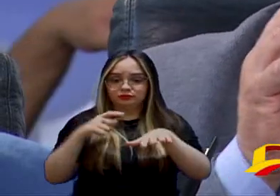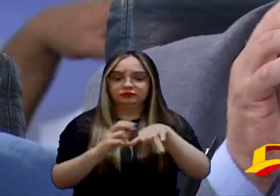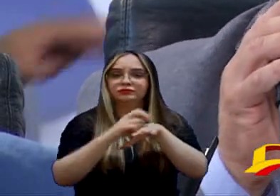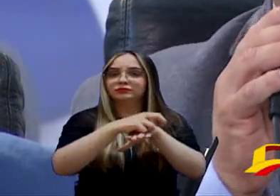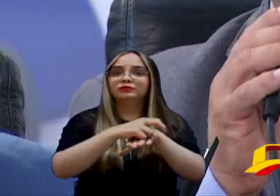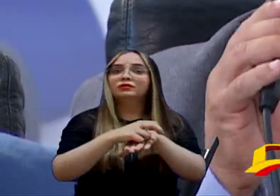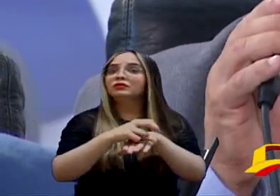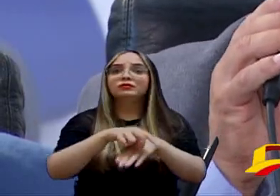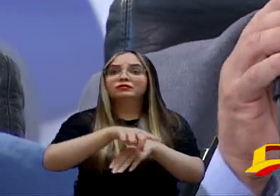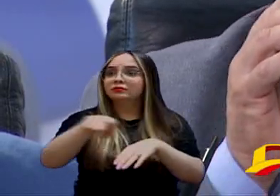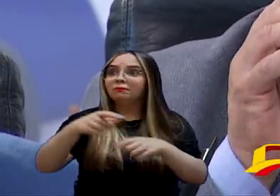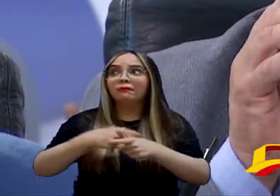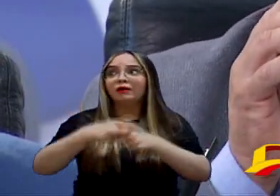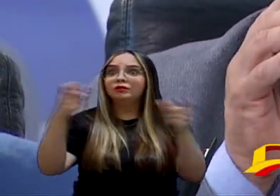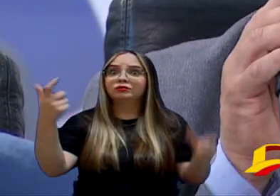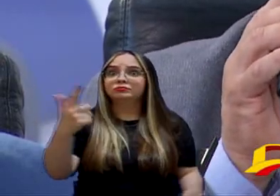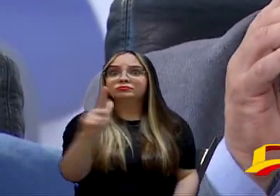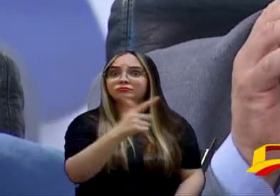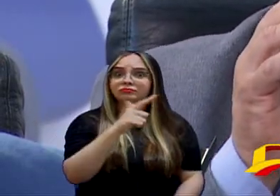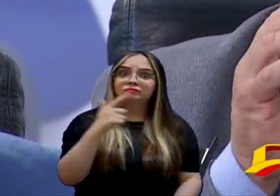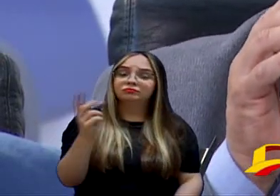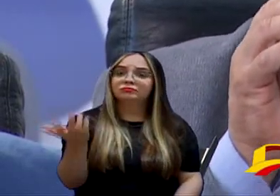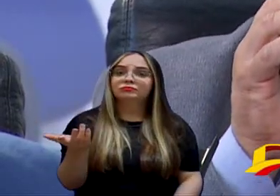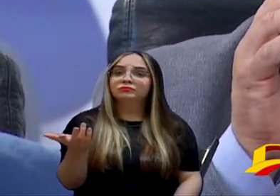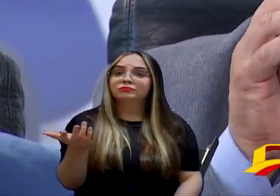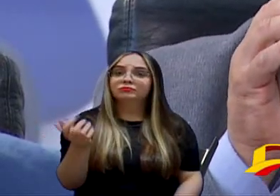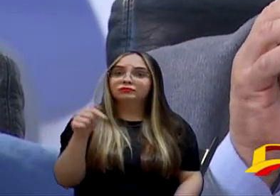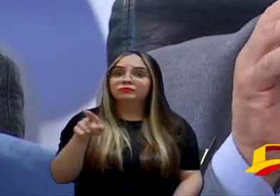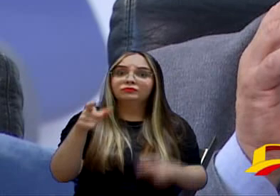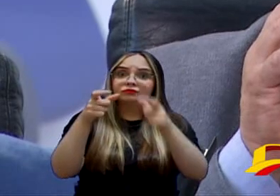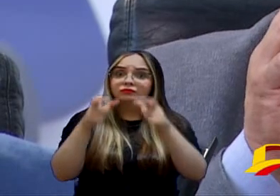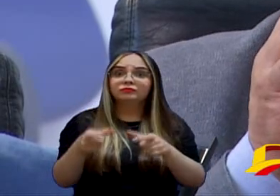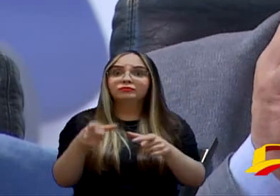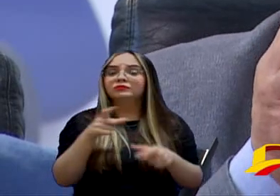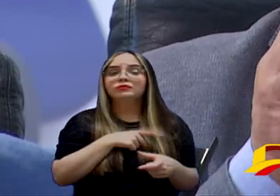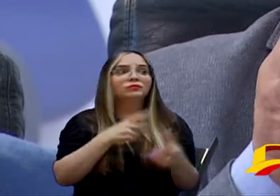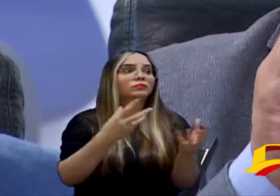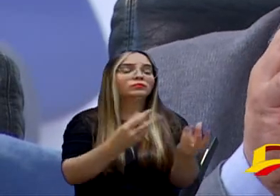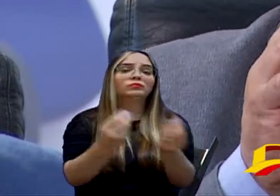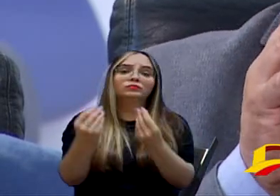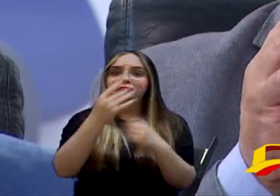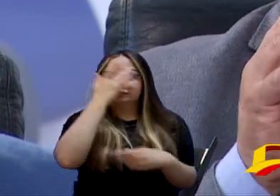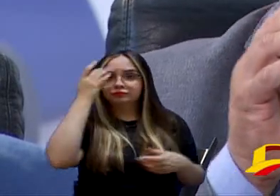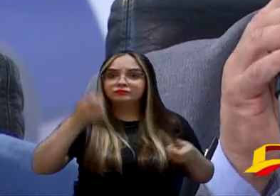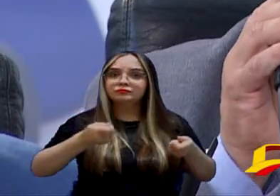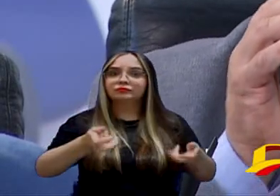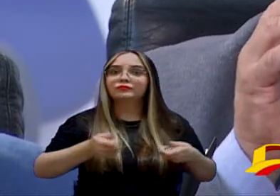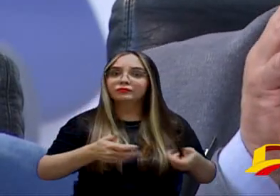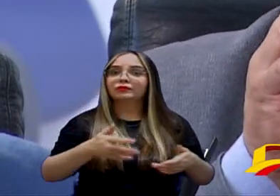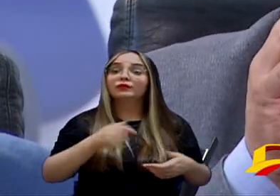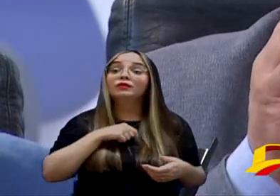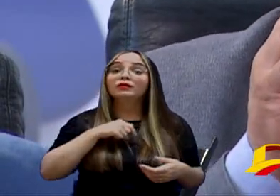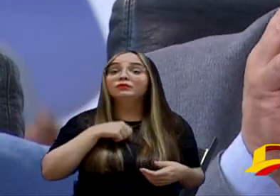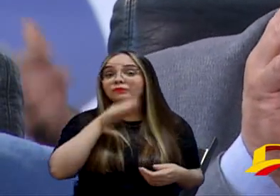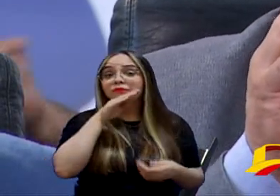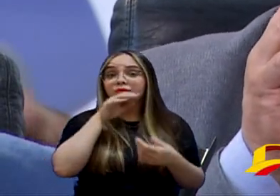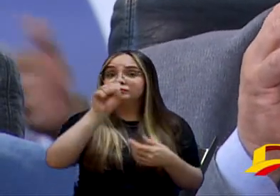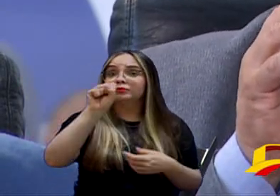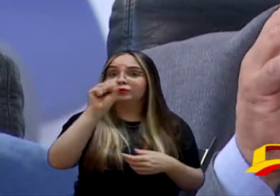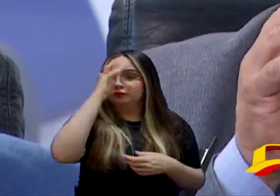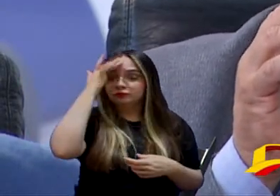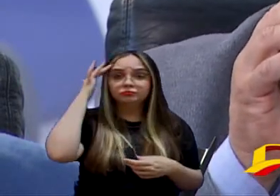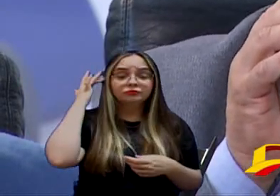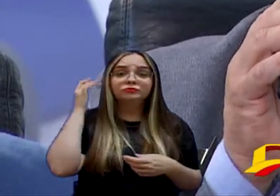a cadeirante que mora Helena e no bairro Paineiras tem no mínimo é oito pessoas cadeirantes que são pessoas que andam direto ali no bairro